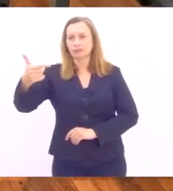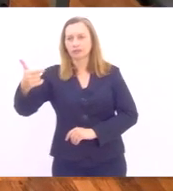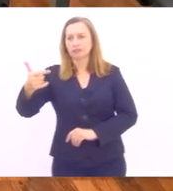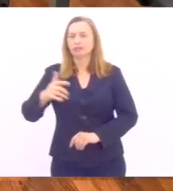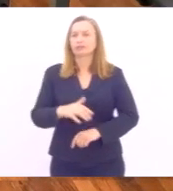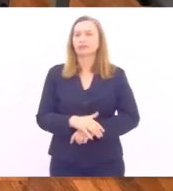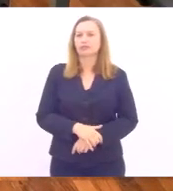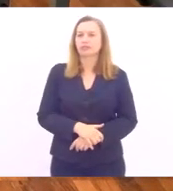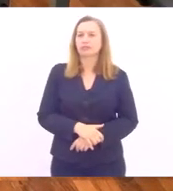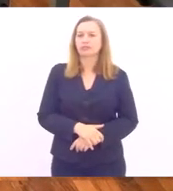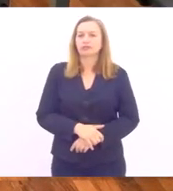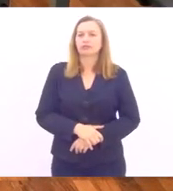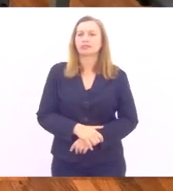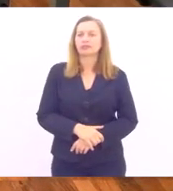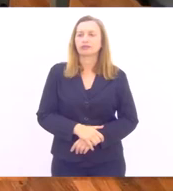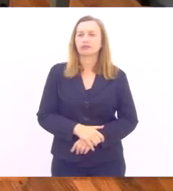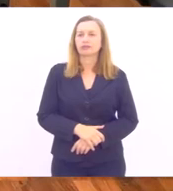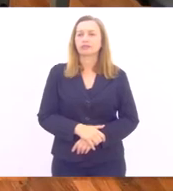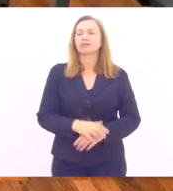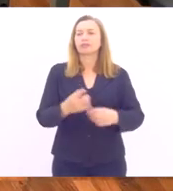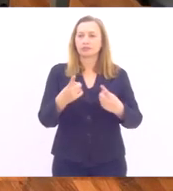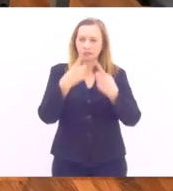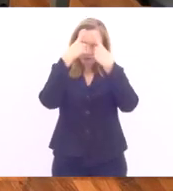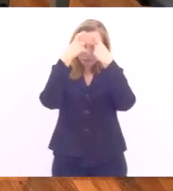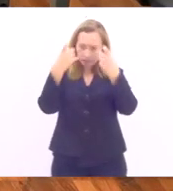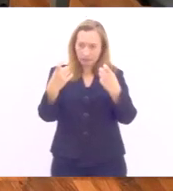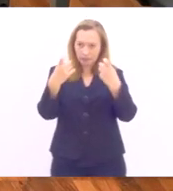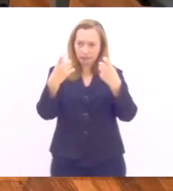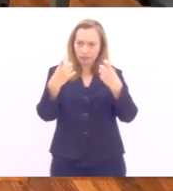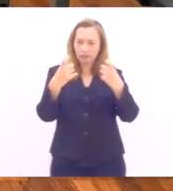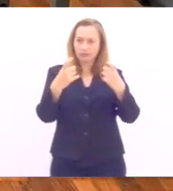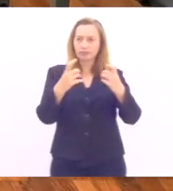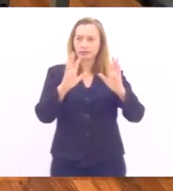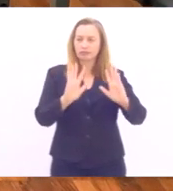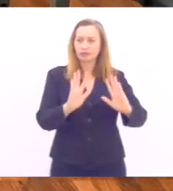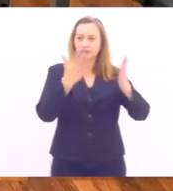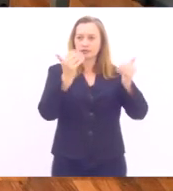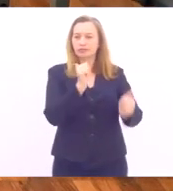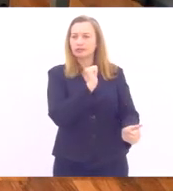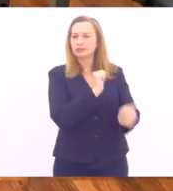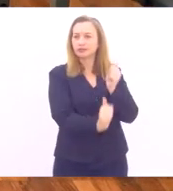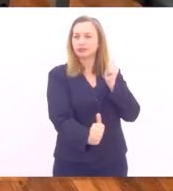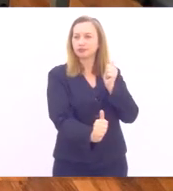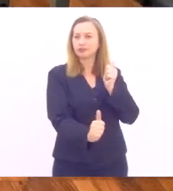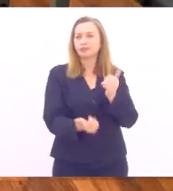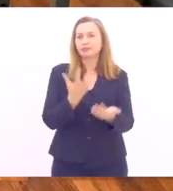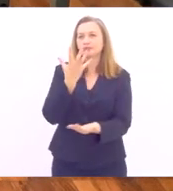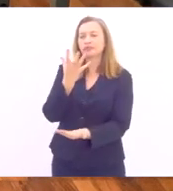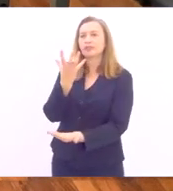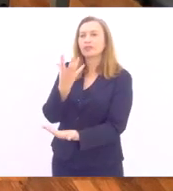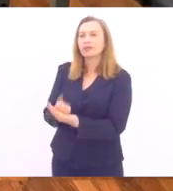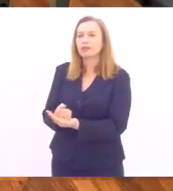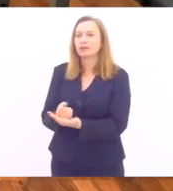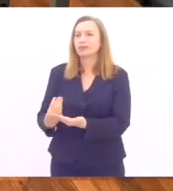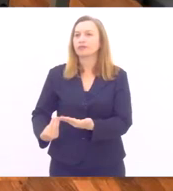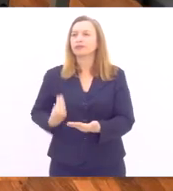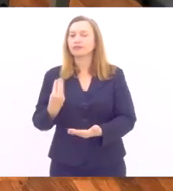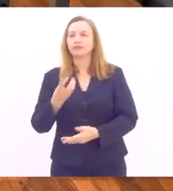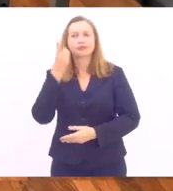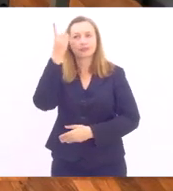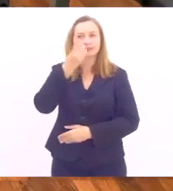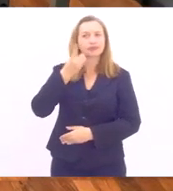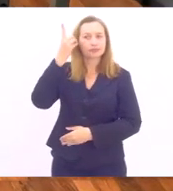6.118/2022, que trata da violência nos eventos esportivos. Registro a presença dos